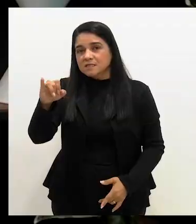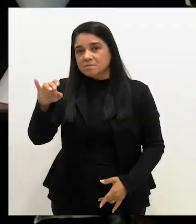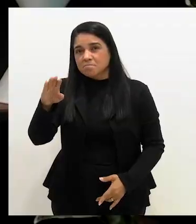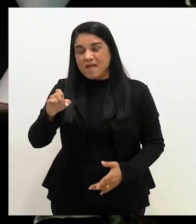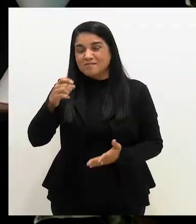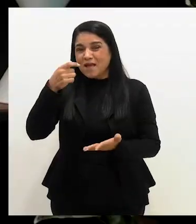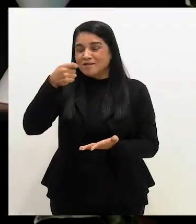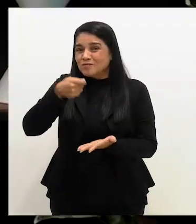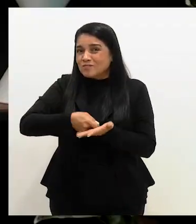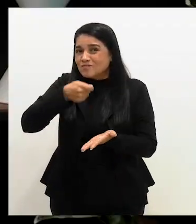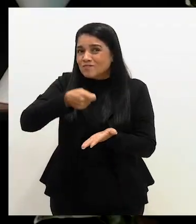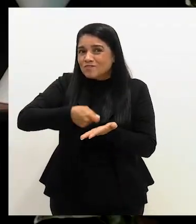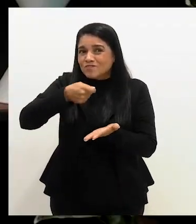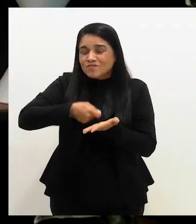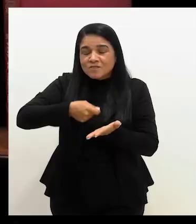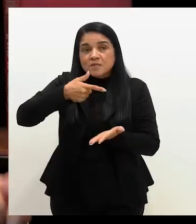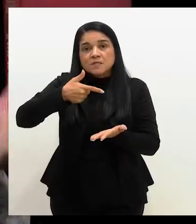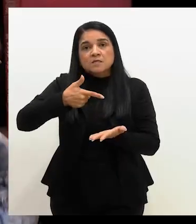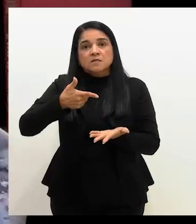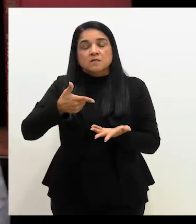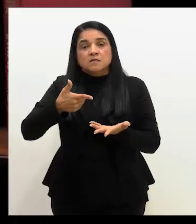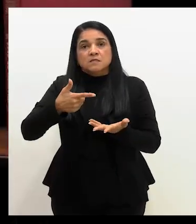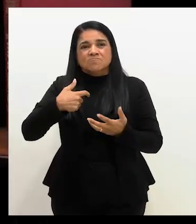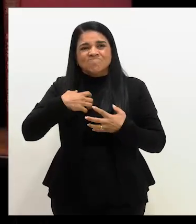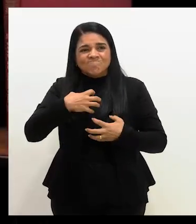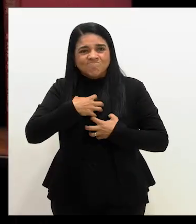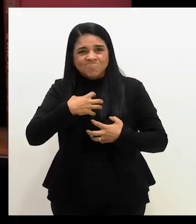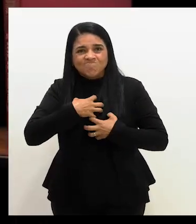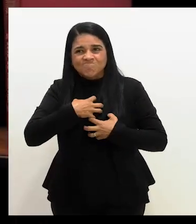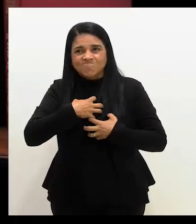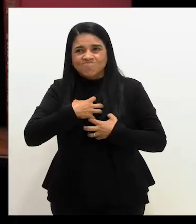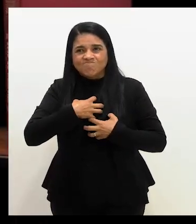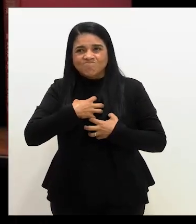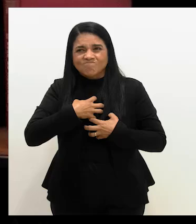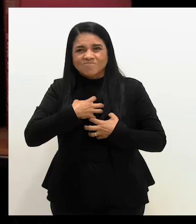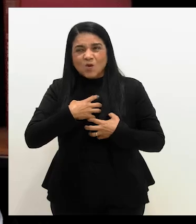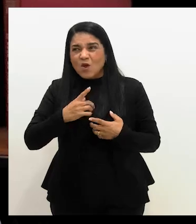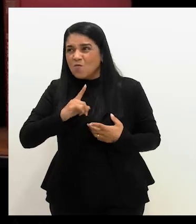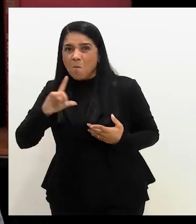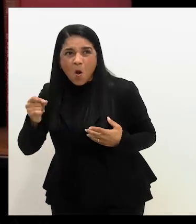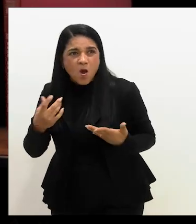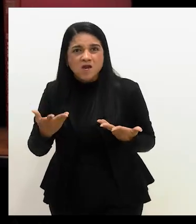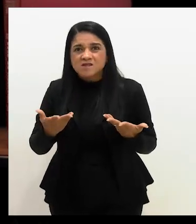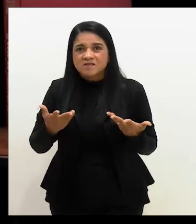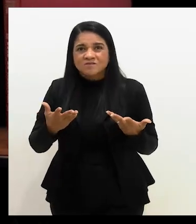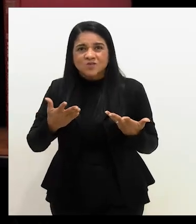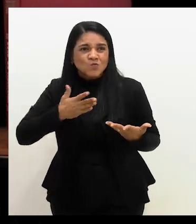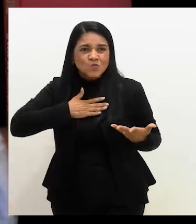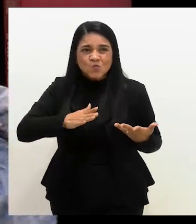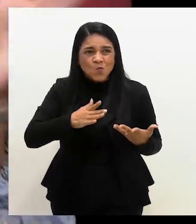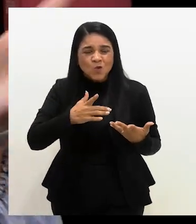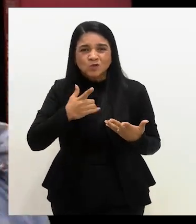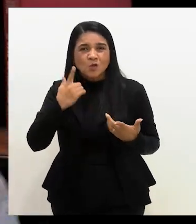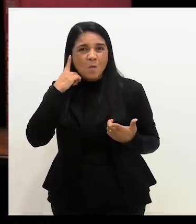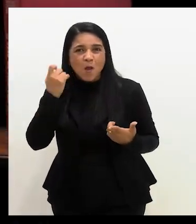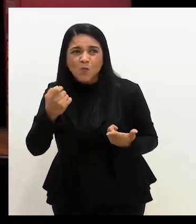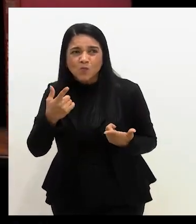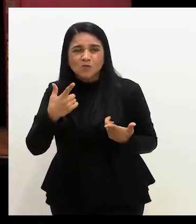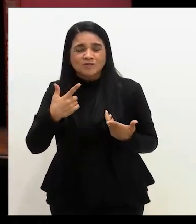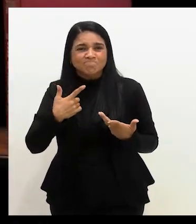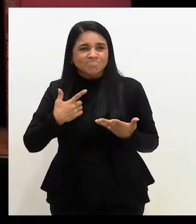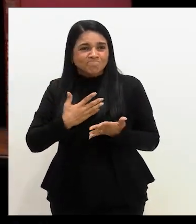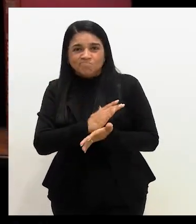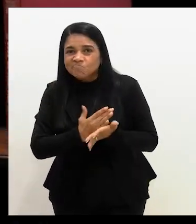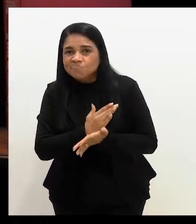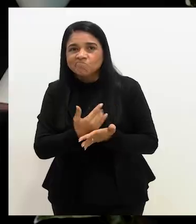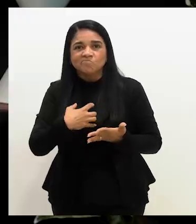mais repetitivos. São sons que eles liberam na gente um sentimento de luta ou fuga, de eu não gosto desse som,